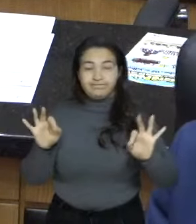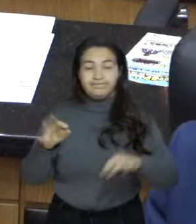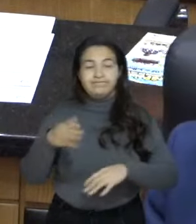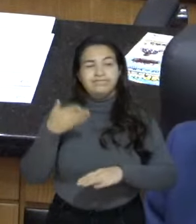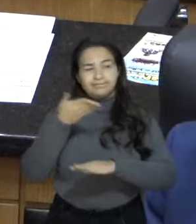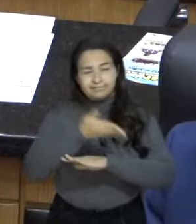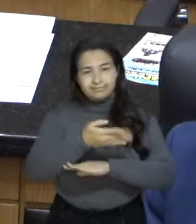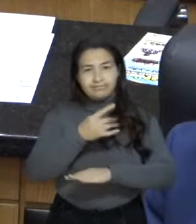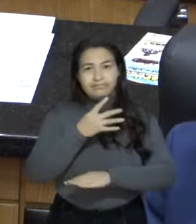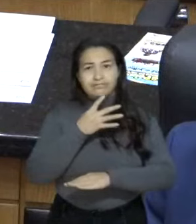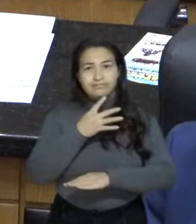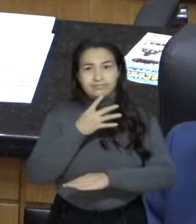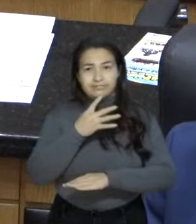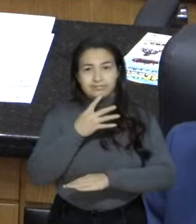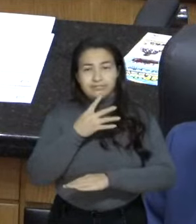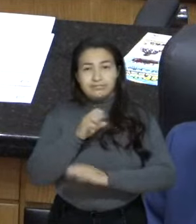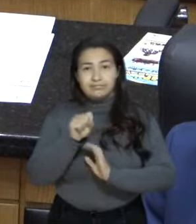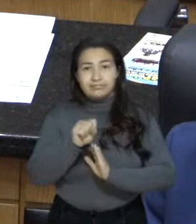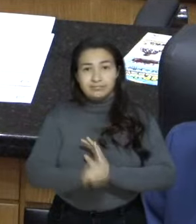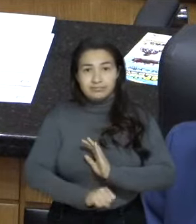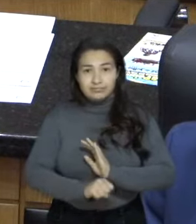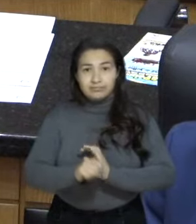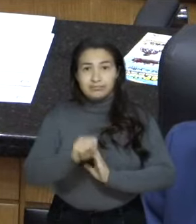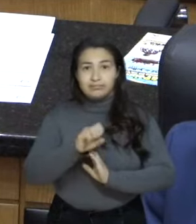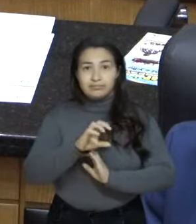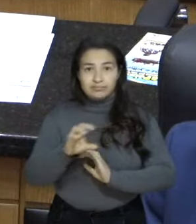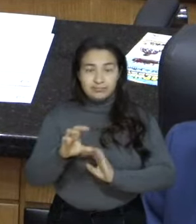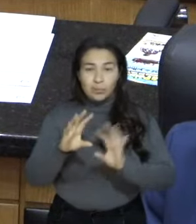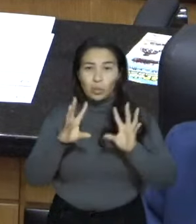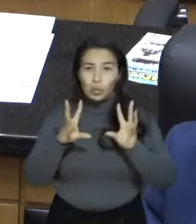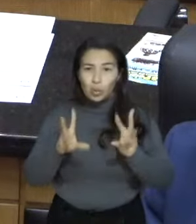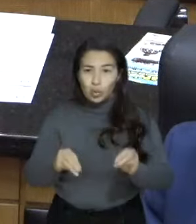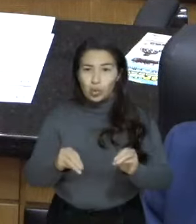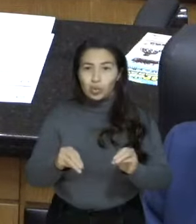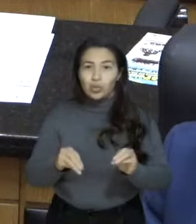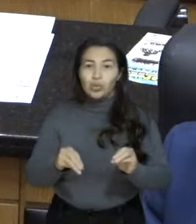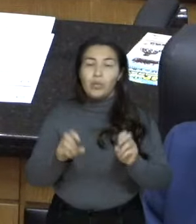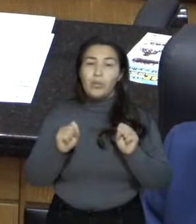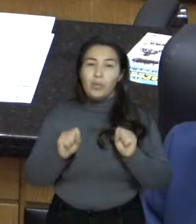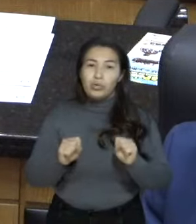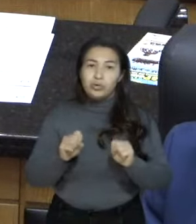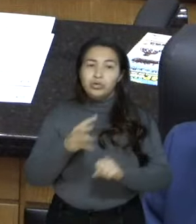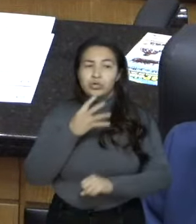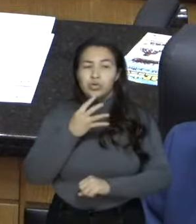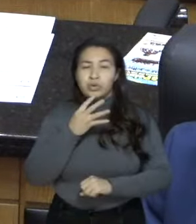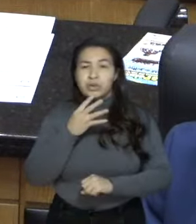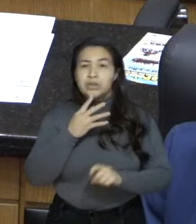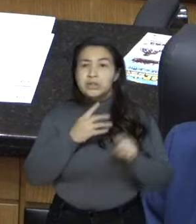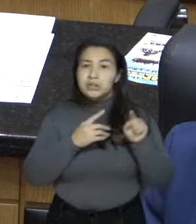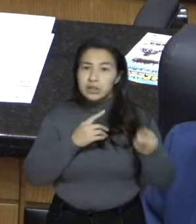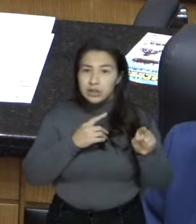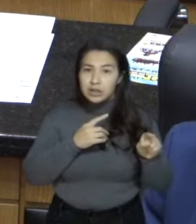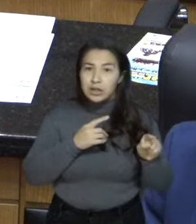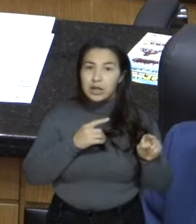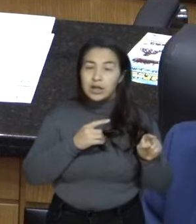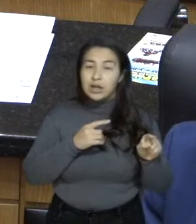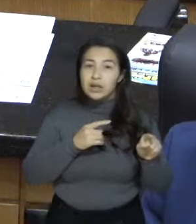o sul de Santa Catarina né com toda a sua potencialidade com a nossa cultura Arroio do Silva tem uma população